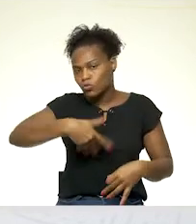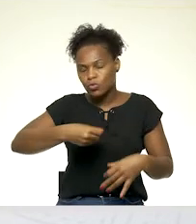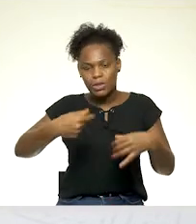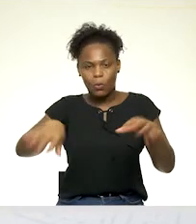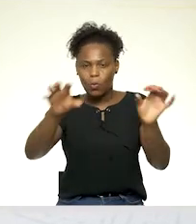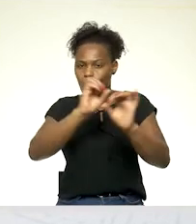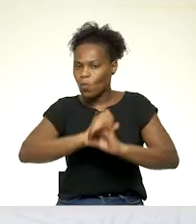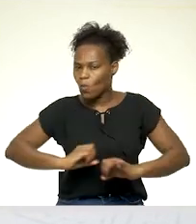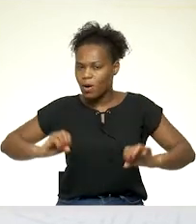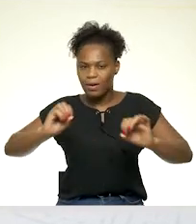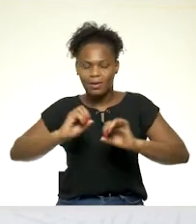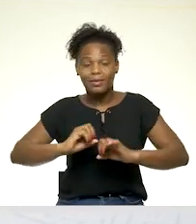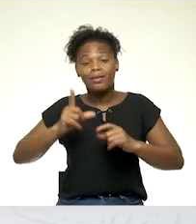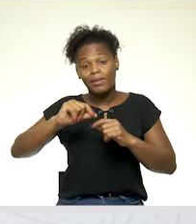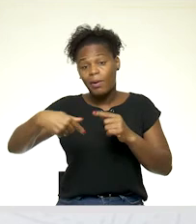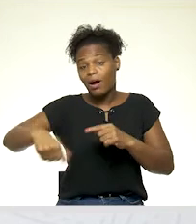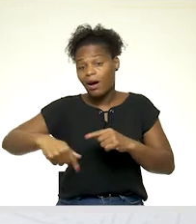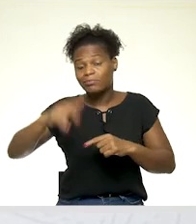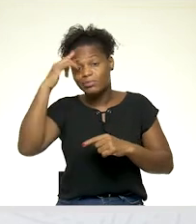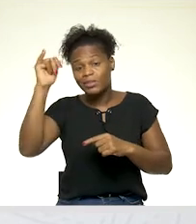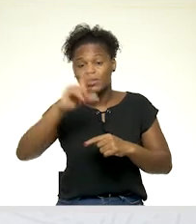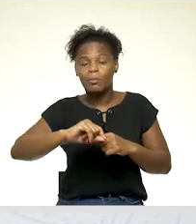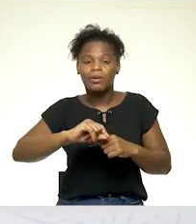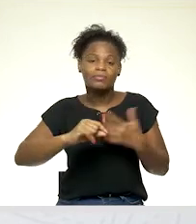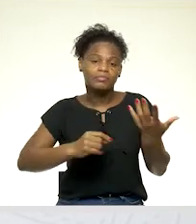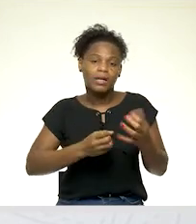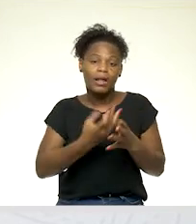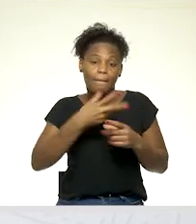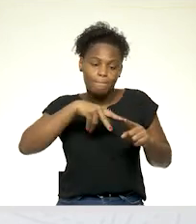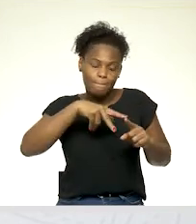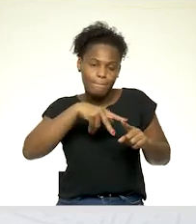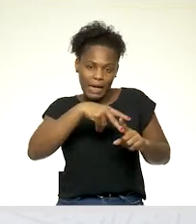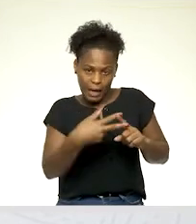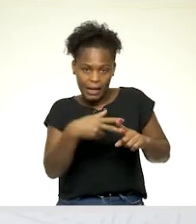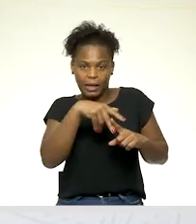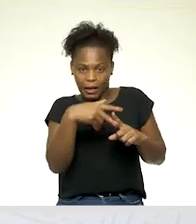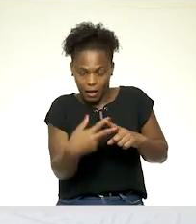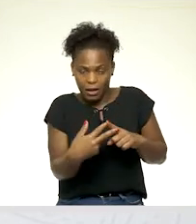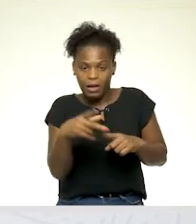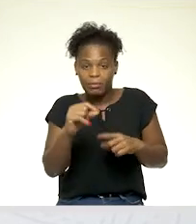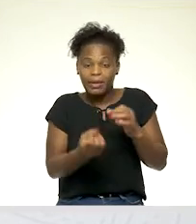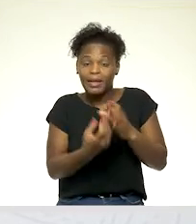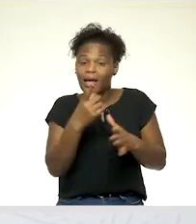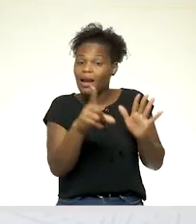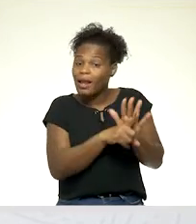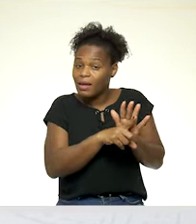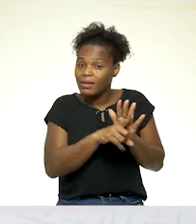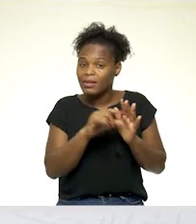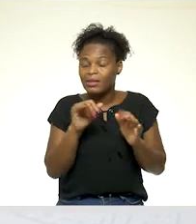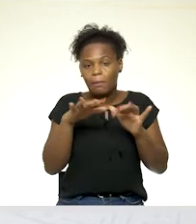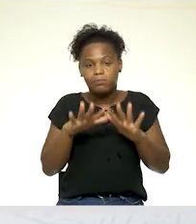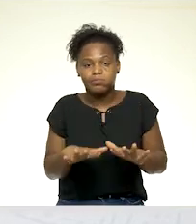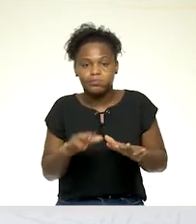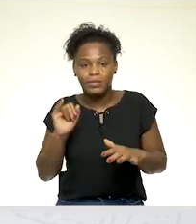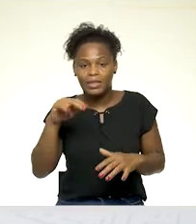universo. Também houve concepção dos fundamentos da mecânica, a formulação da lei da inércia